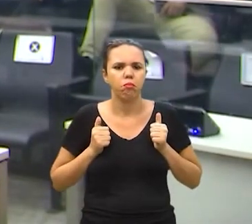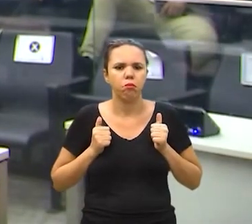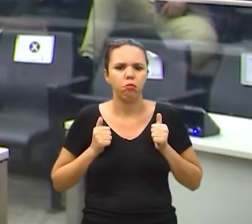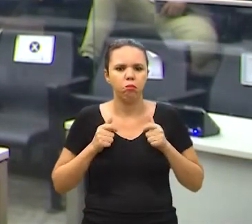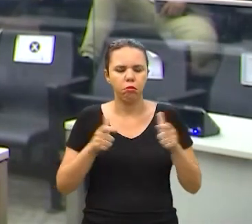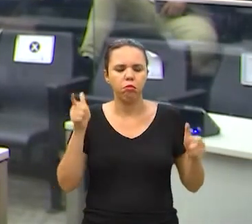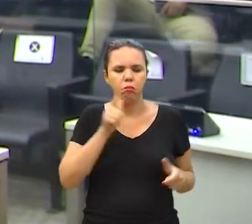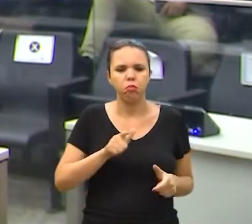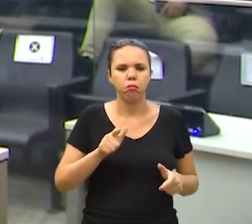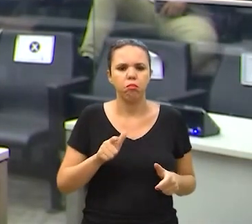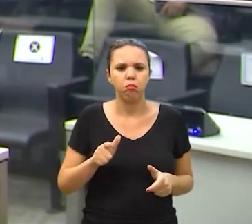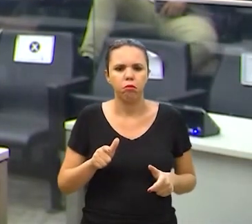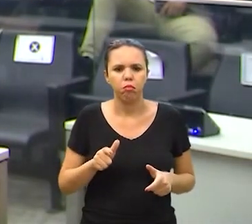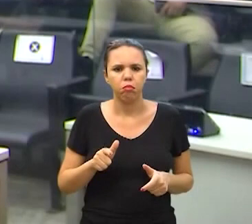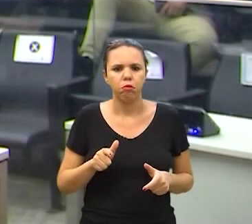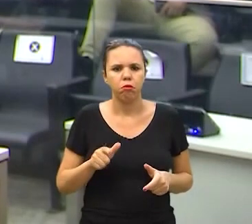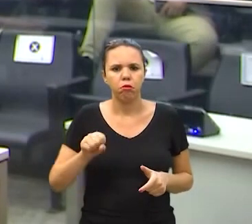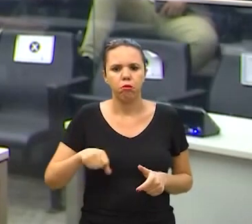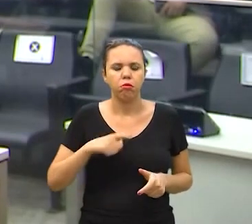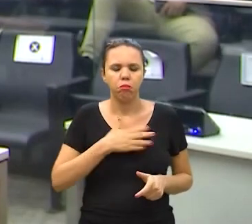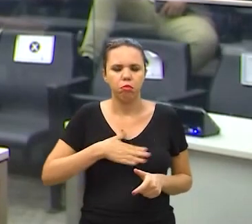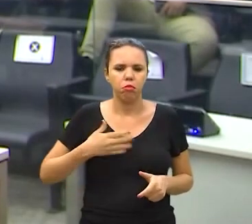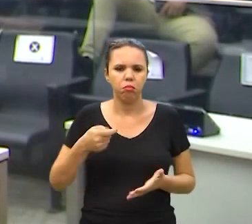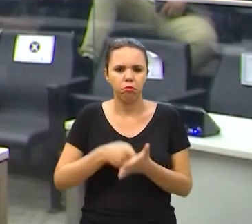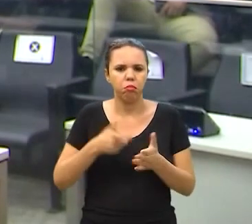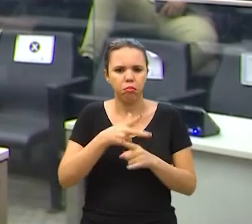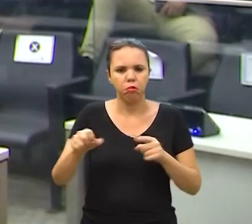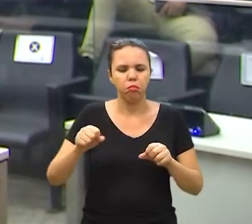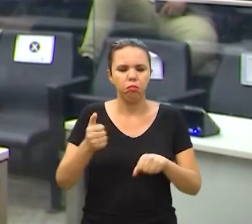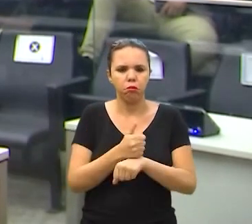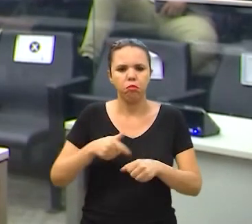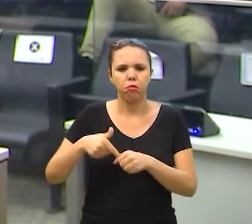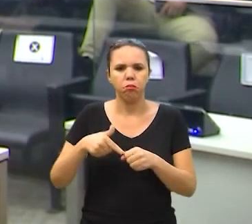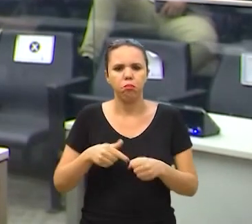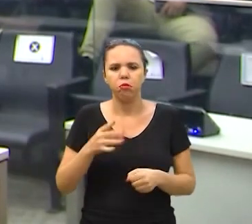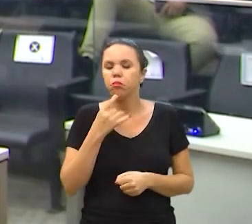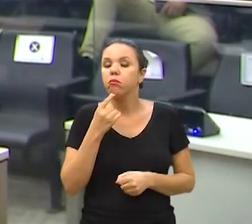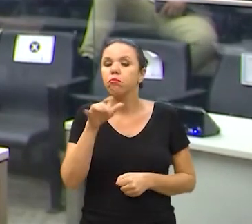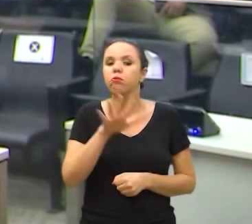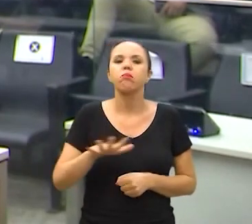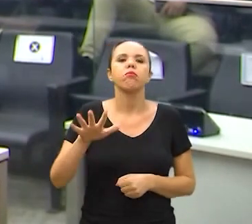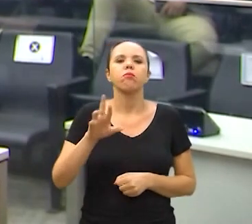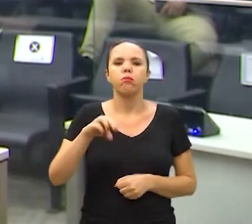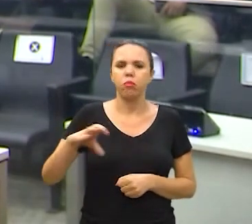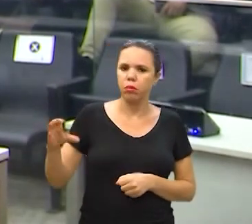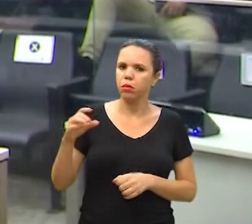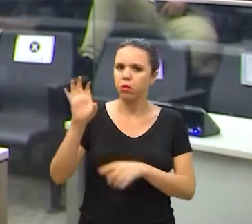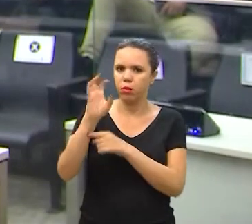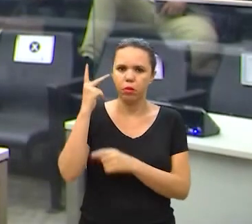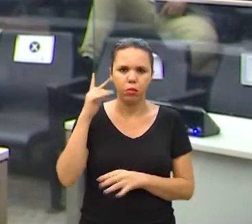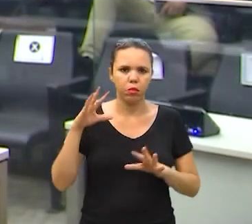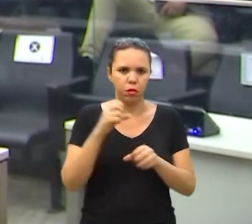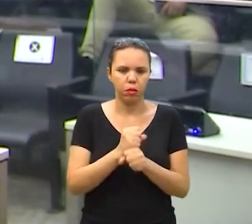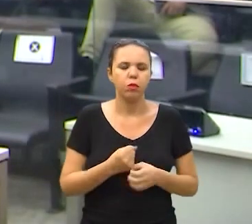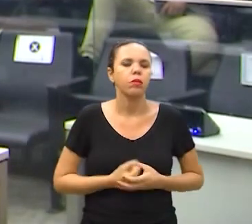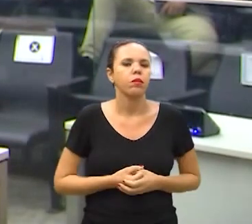desempregado. Então foi uma grande conquista, me sinto privilegiado por ter levantado essa bandeira com os frentistas, não só de Campinas, da região metropolitana, mas